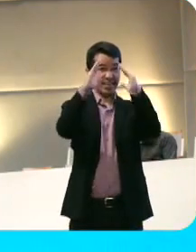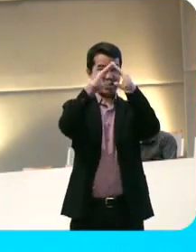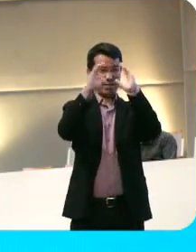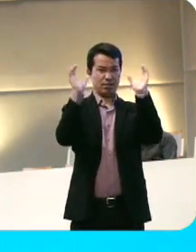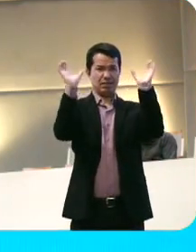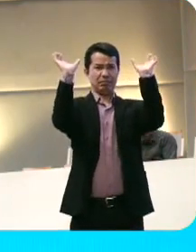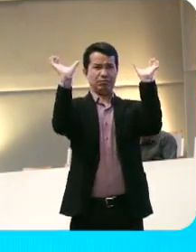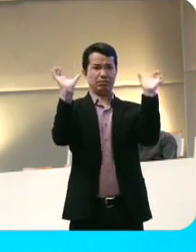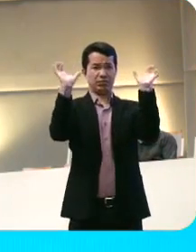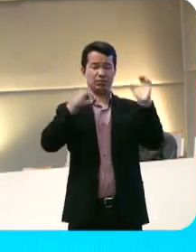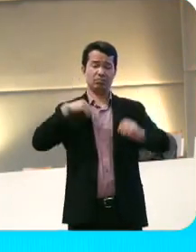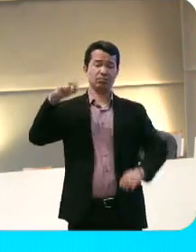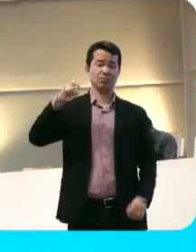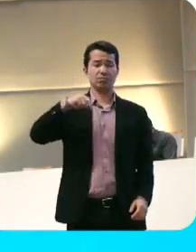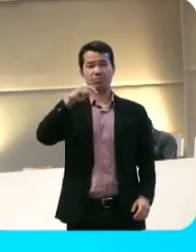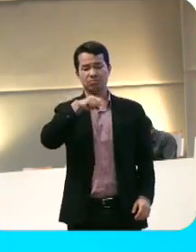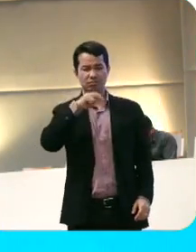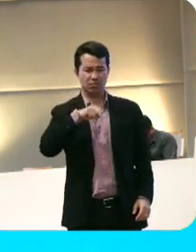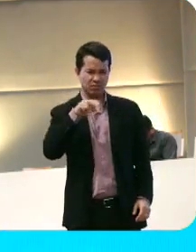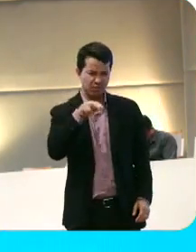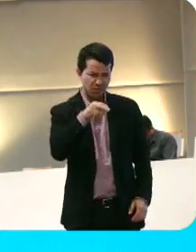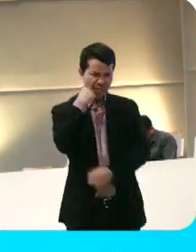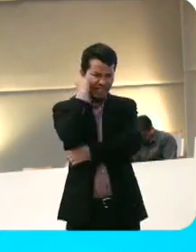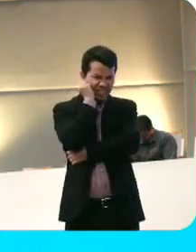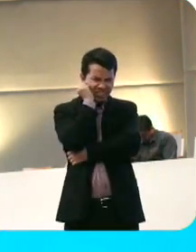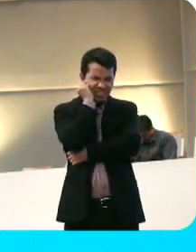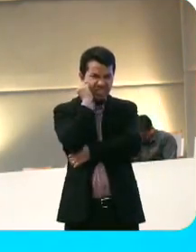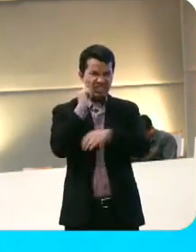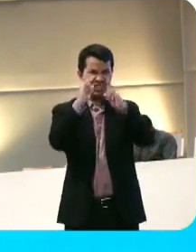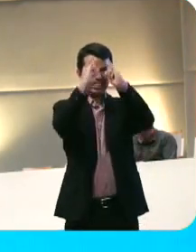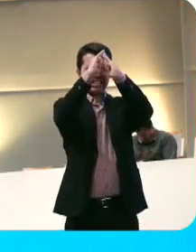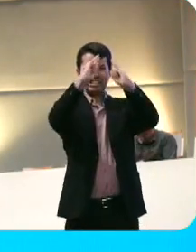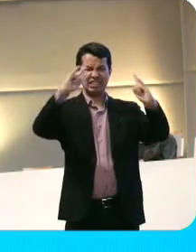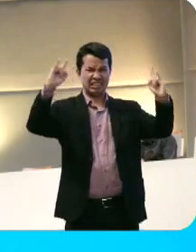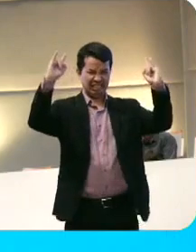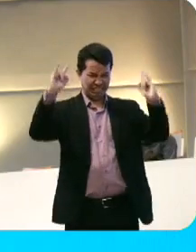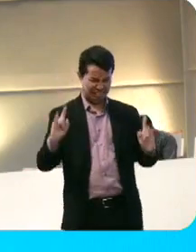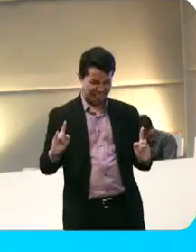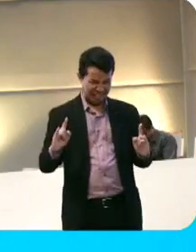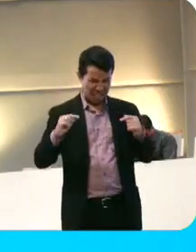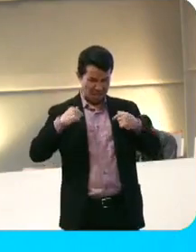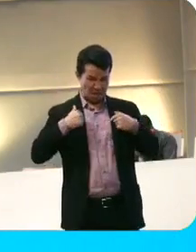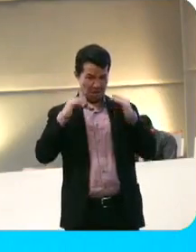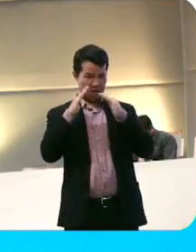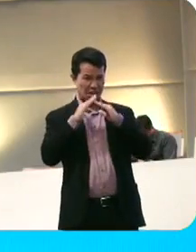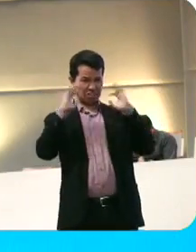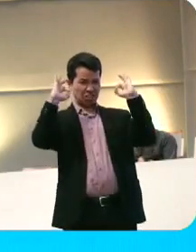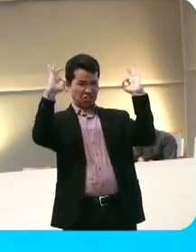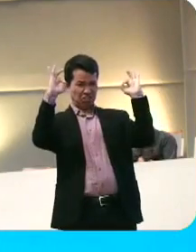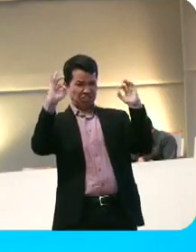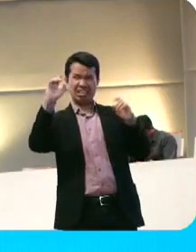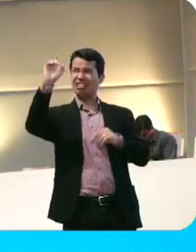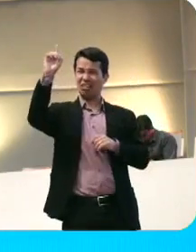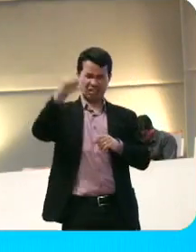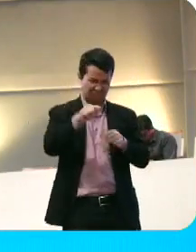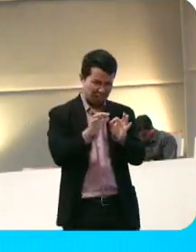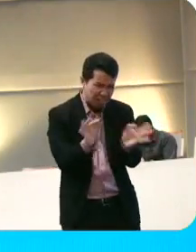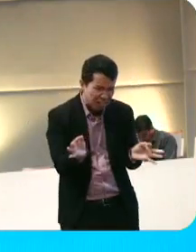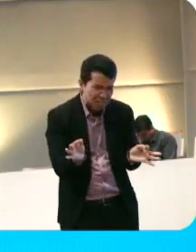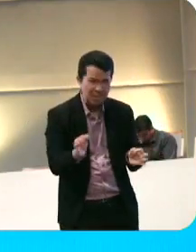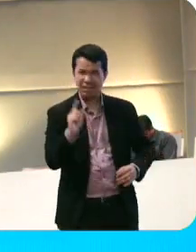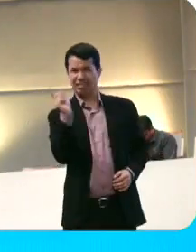não pode ser melhor que a casa do Senhor. E então ele resolve construir um templo belíssimo. Ele